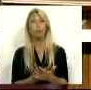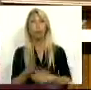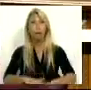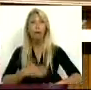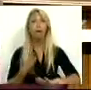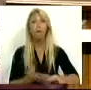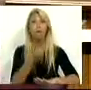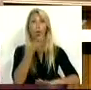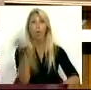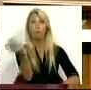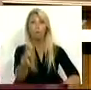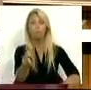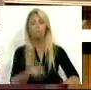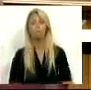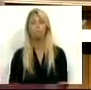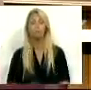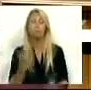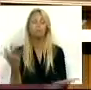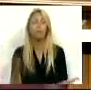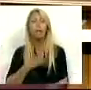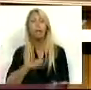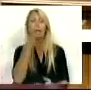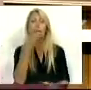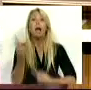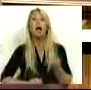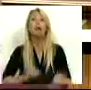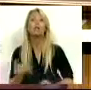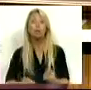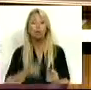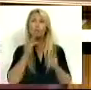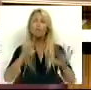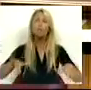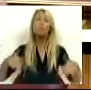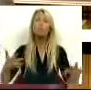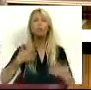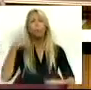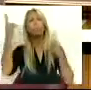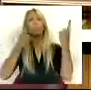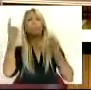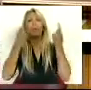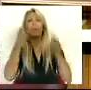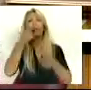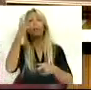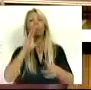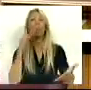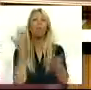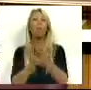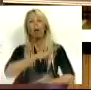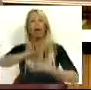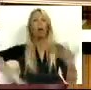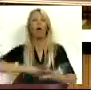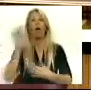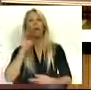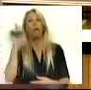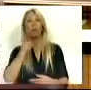destes flagelos. Ou seja, às vezes podemos ter uma tendência primária de pensar que as pessoas atrapalham a